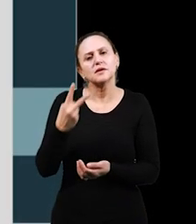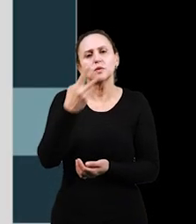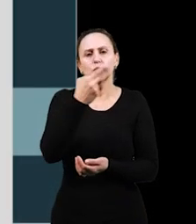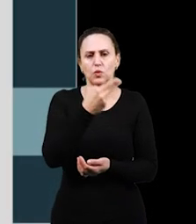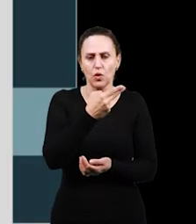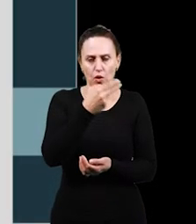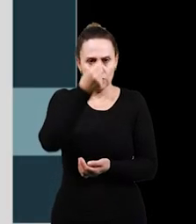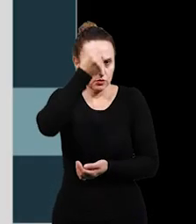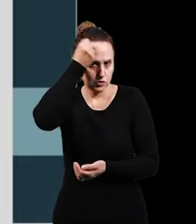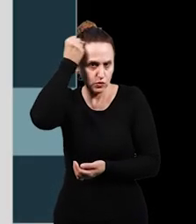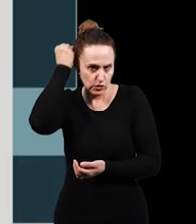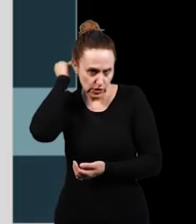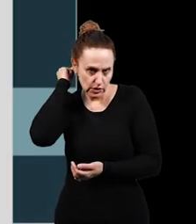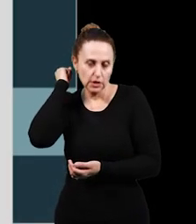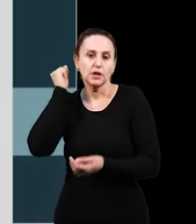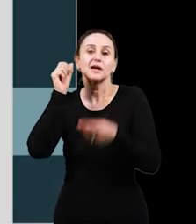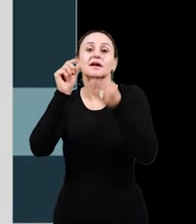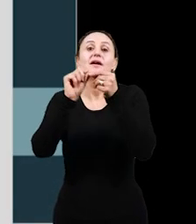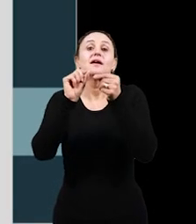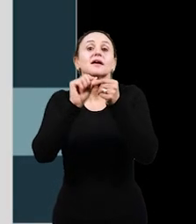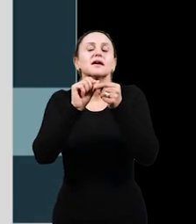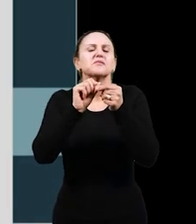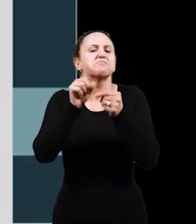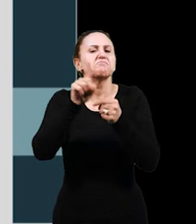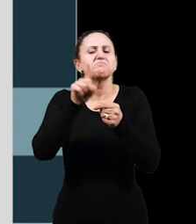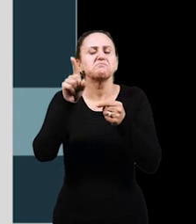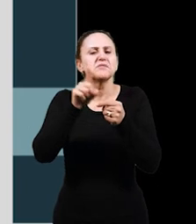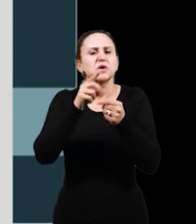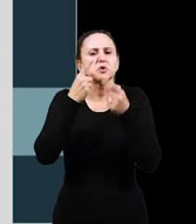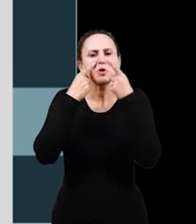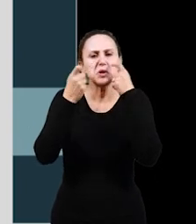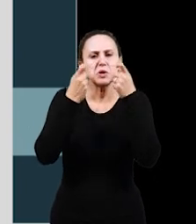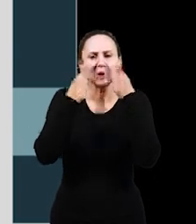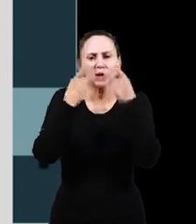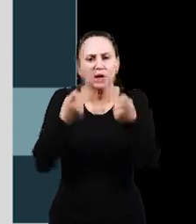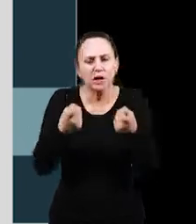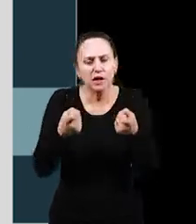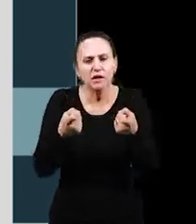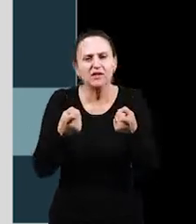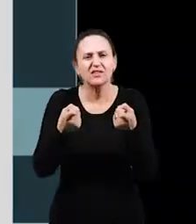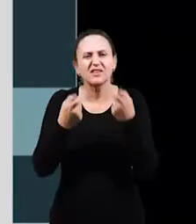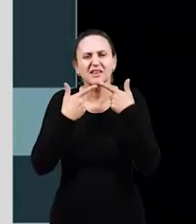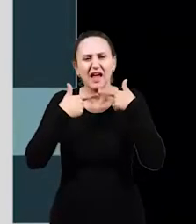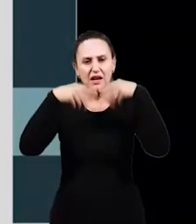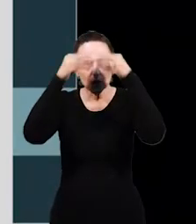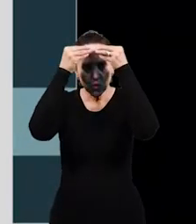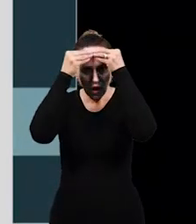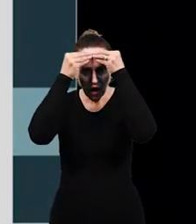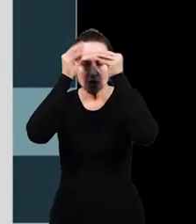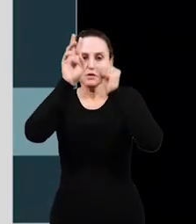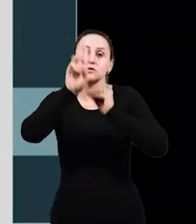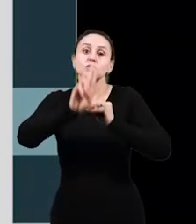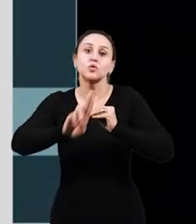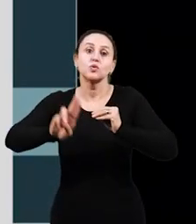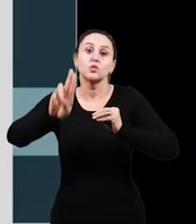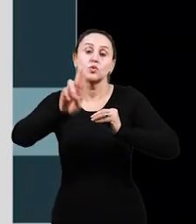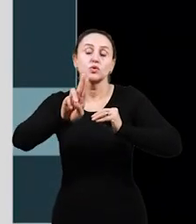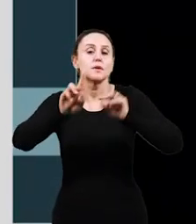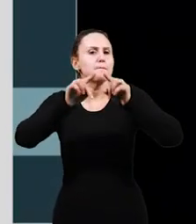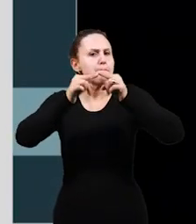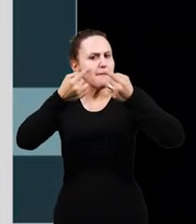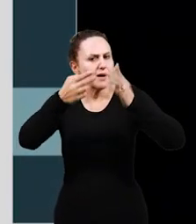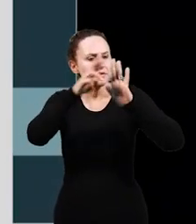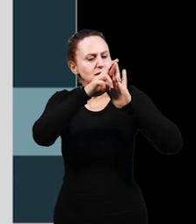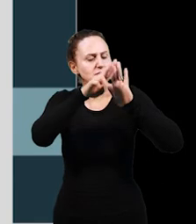sequestro alciliano então eu coloquei aí só se não se interessou pela linguagem em situações reais de urso mas pelas